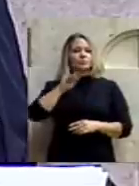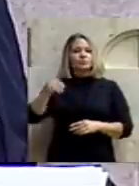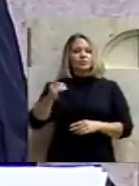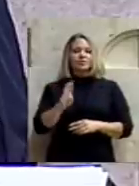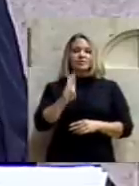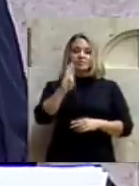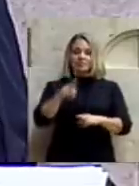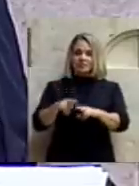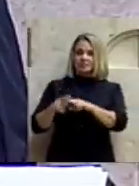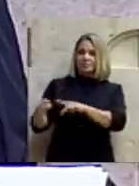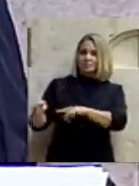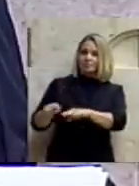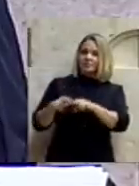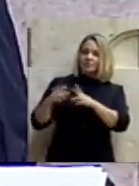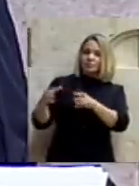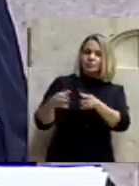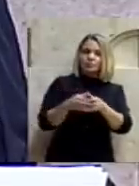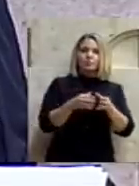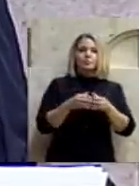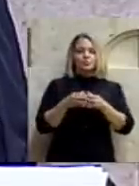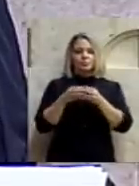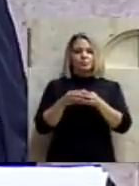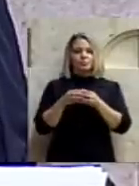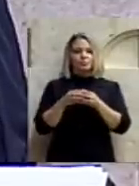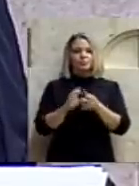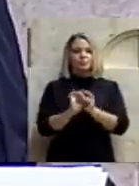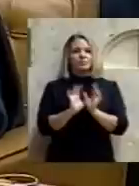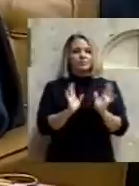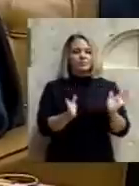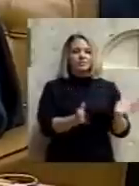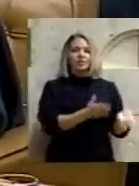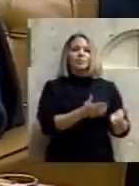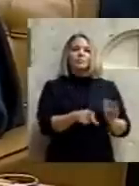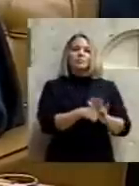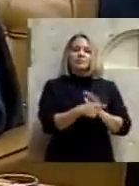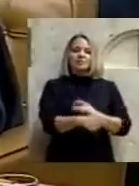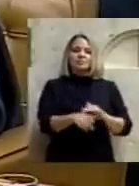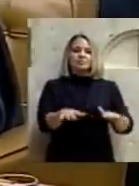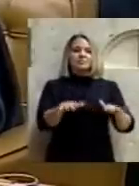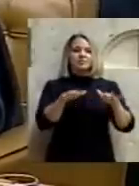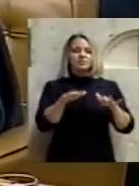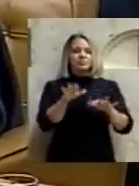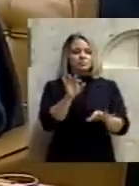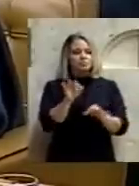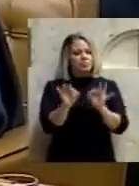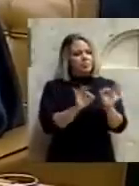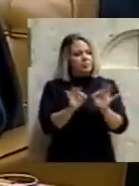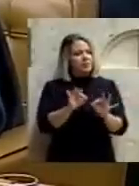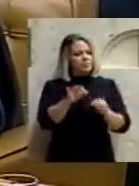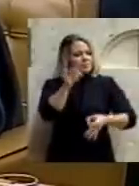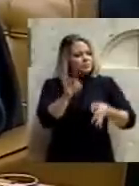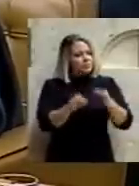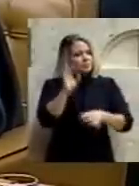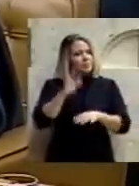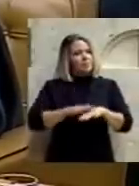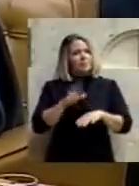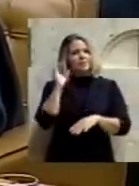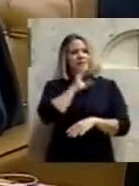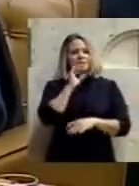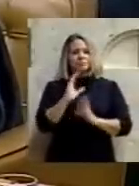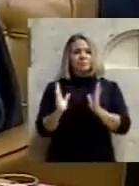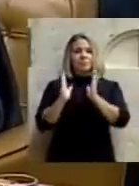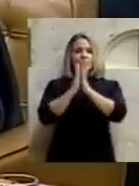união institucional e espartana da Corte, preparada para julgamentos mais árduos e para o